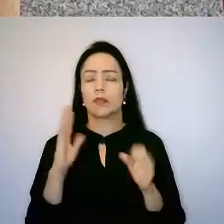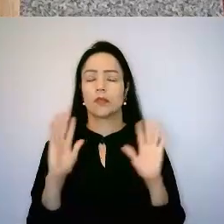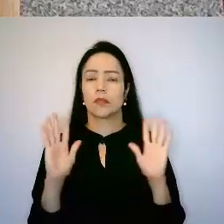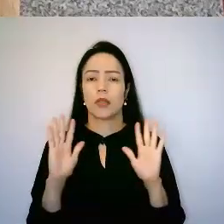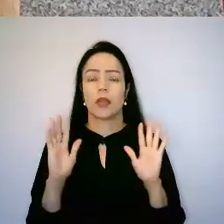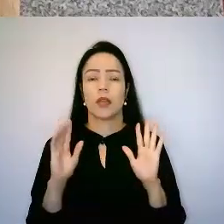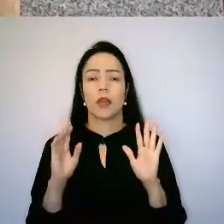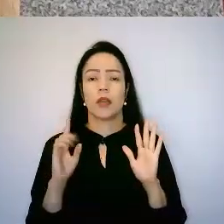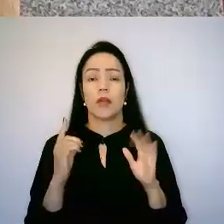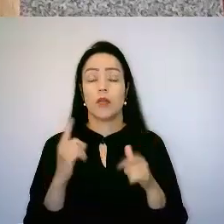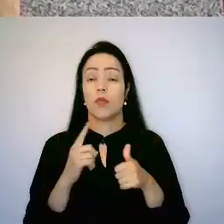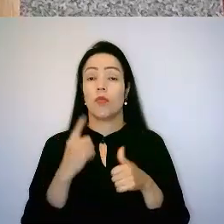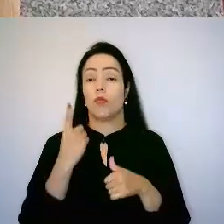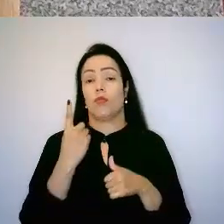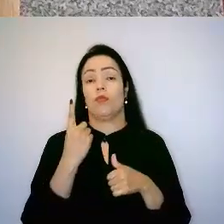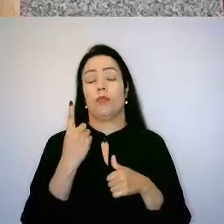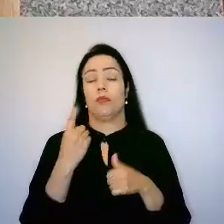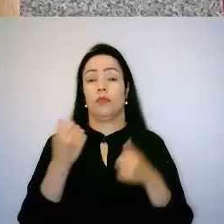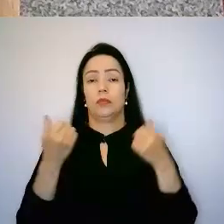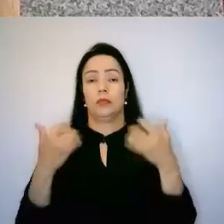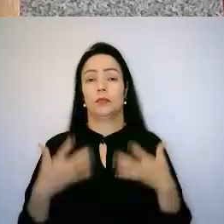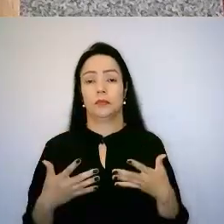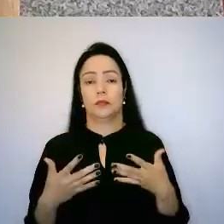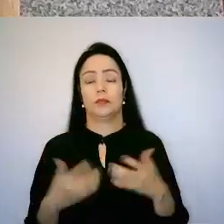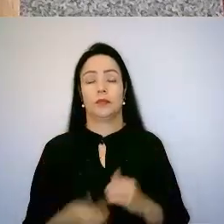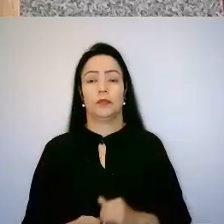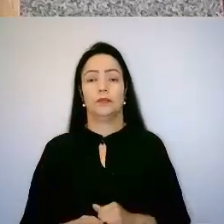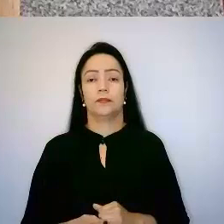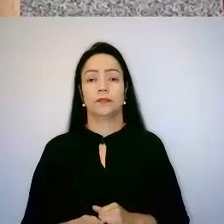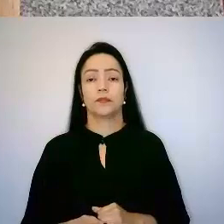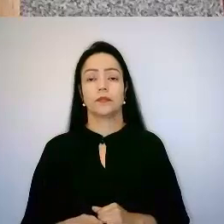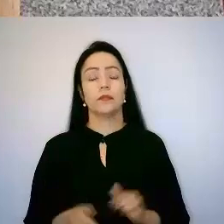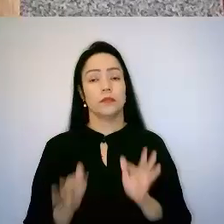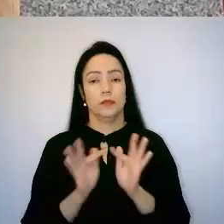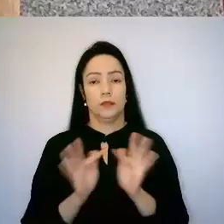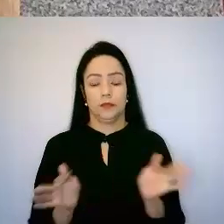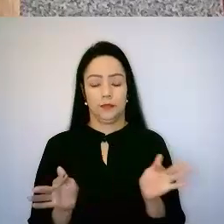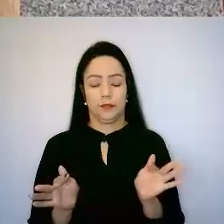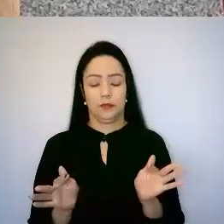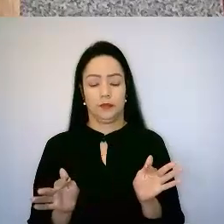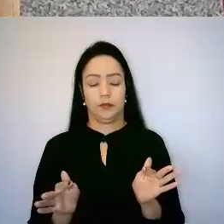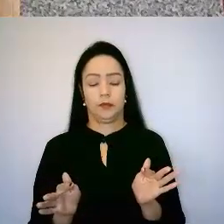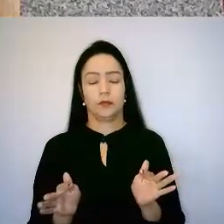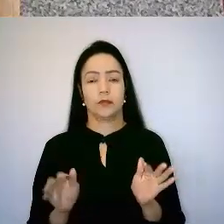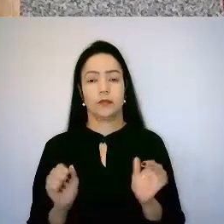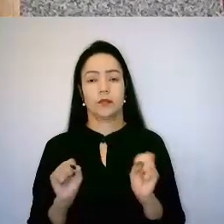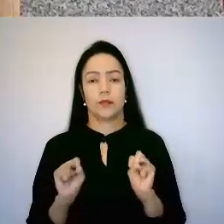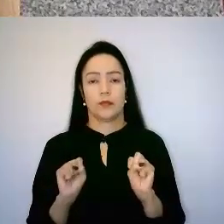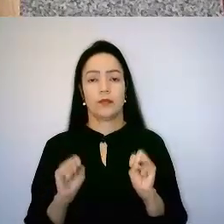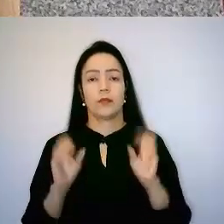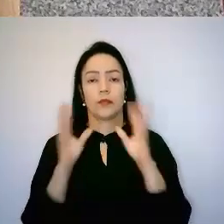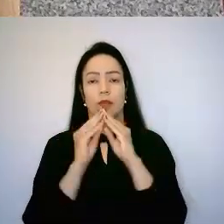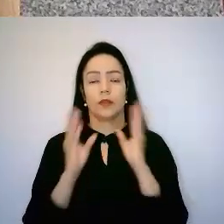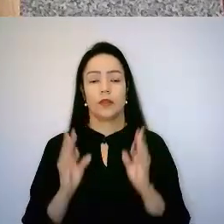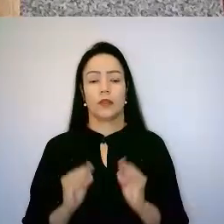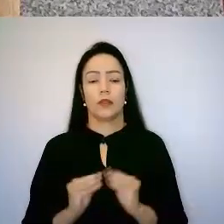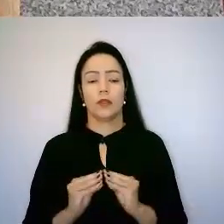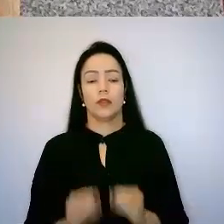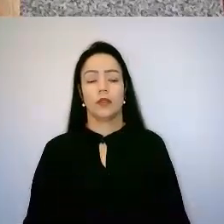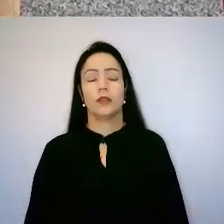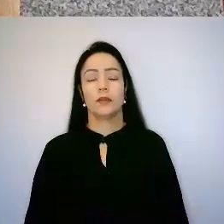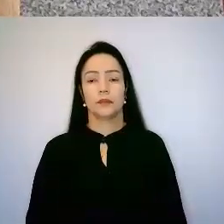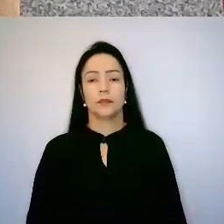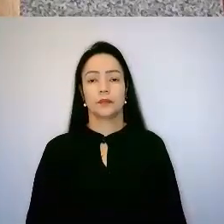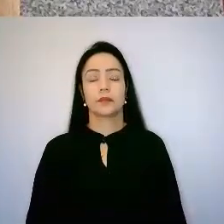um ponto que na verdade é bastante simples que pode ser assim sintetizado ocorre